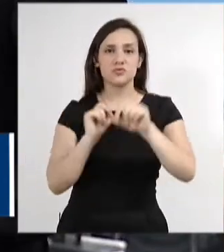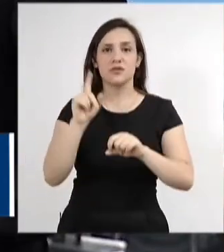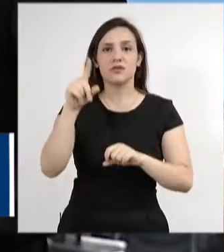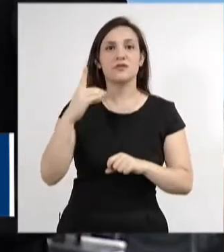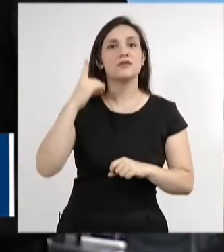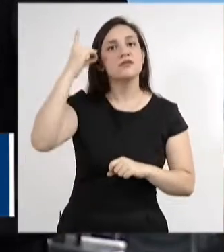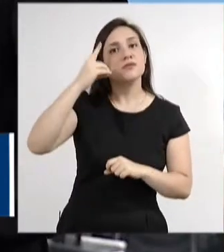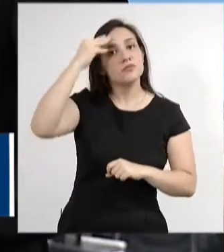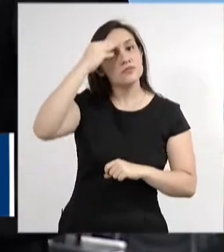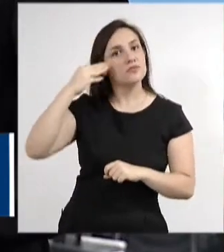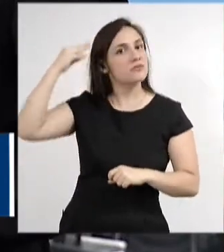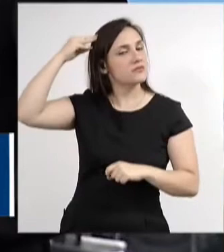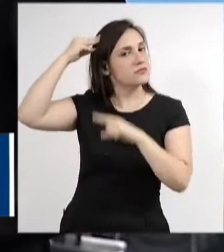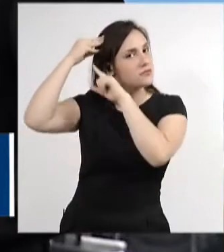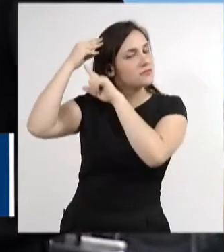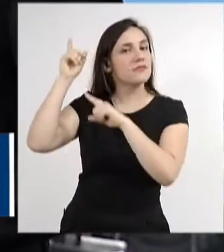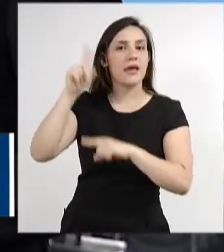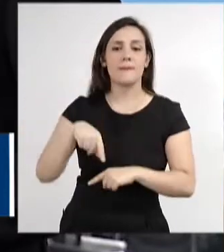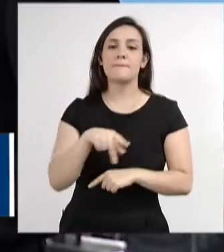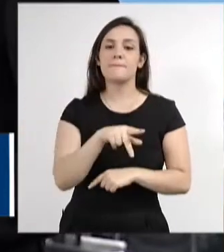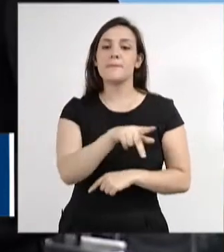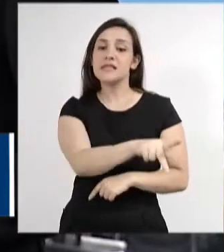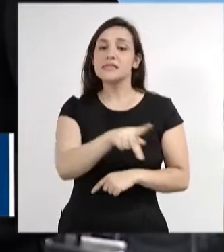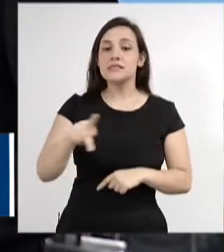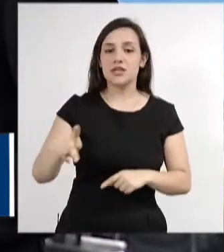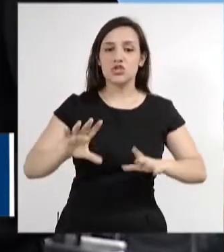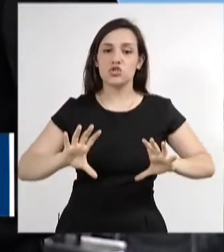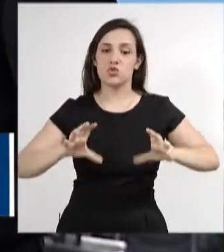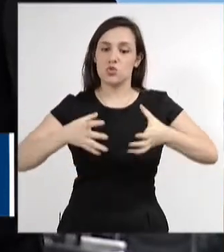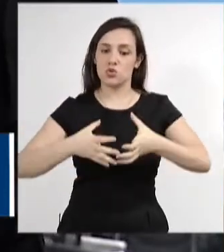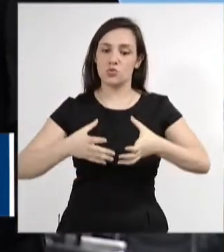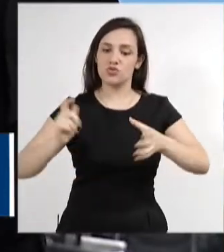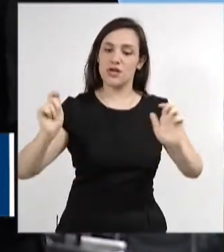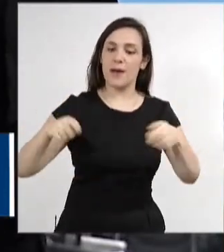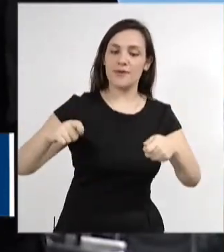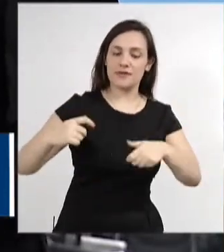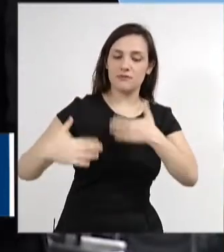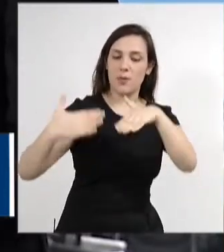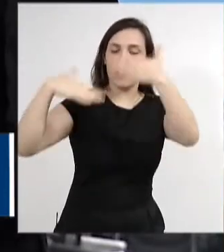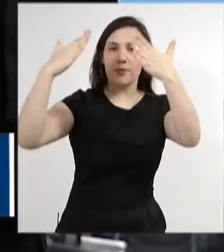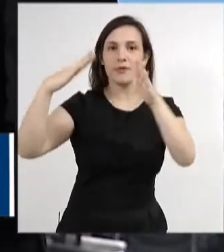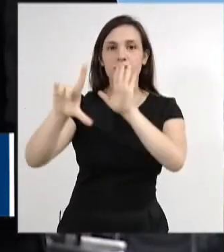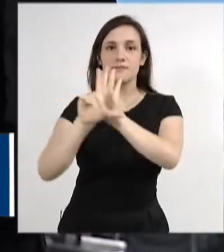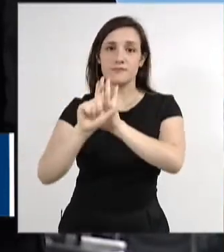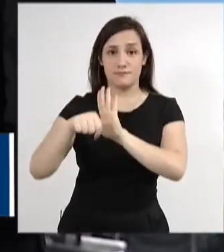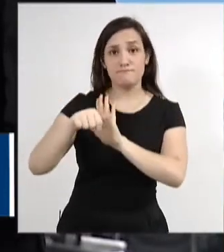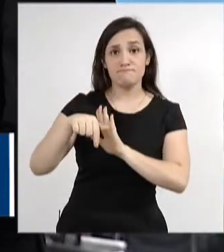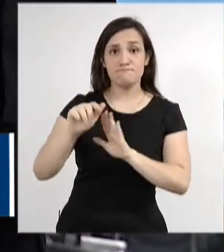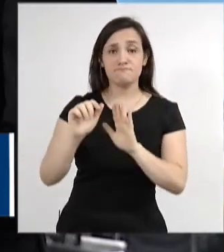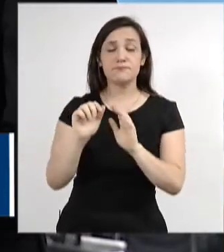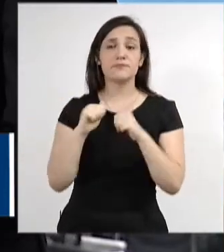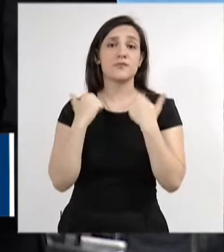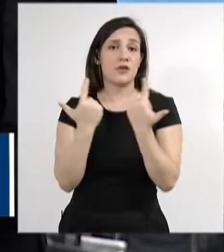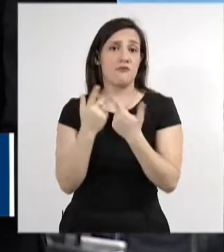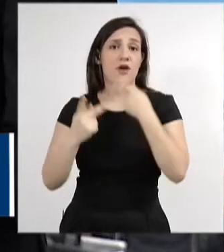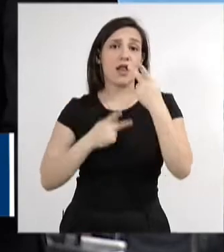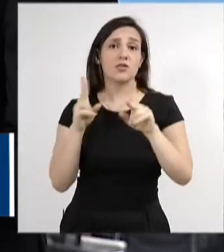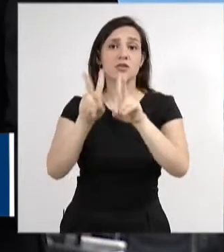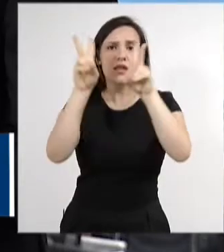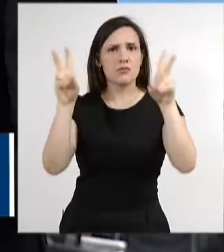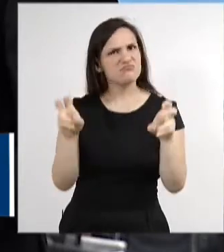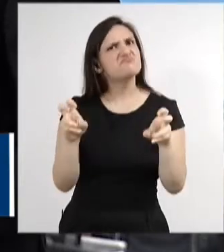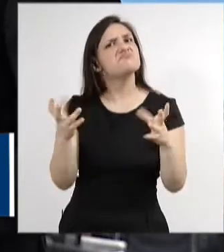deputado Evander Vendramini, ele que é presidente da Comissão de Eficácia legislativa aqui da Casa, com relação a